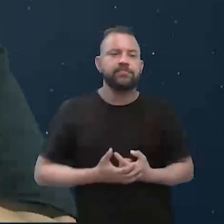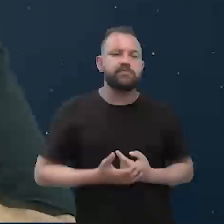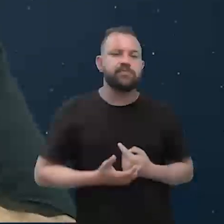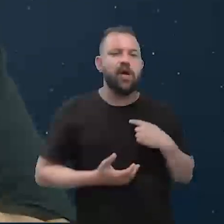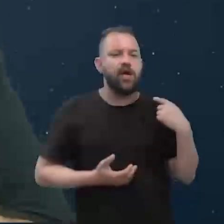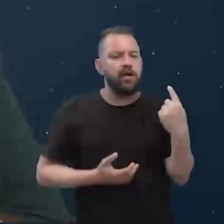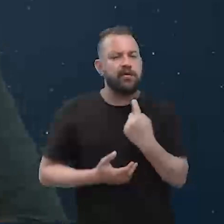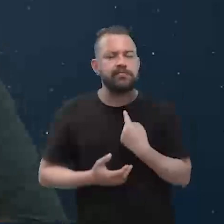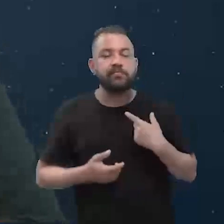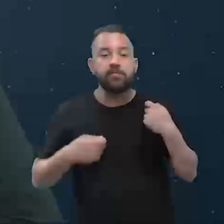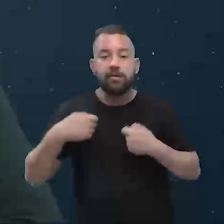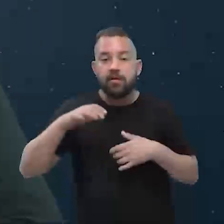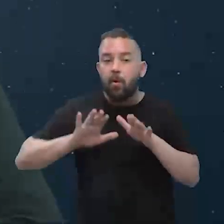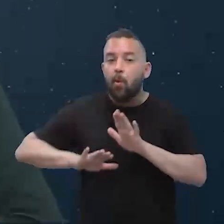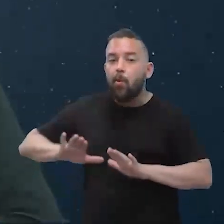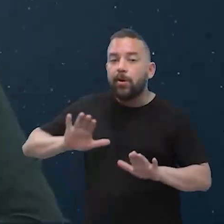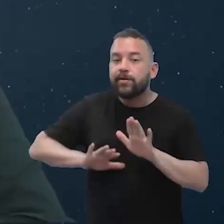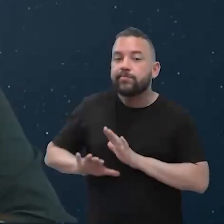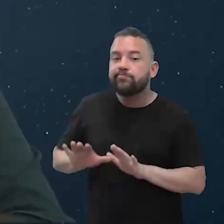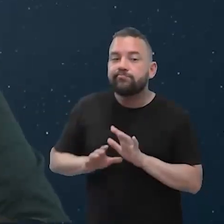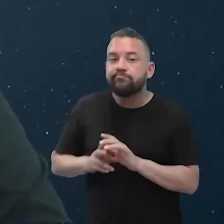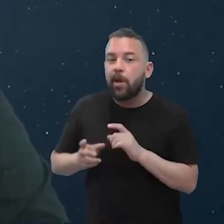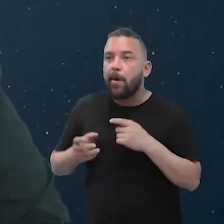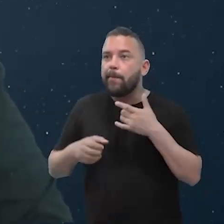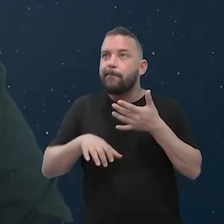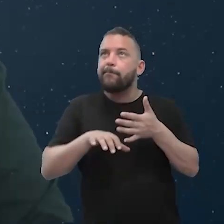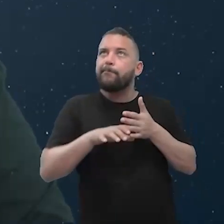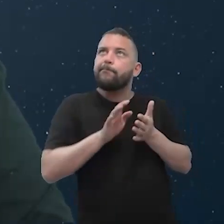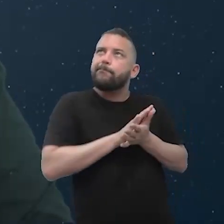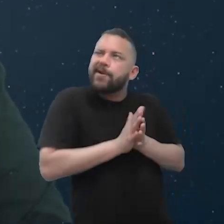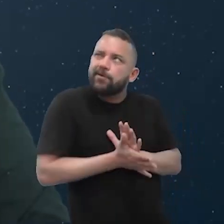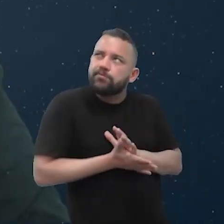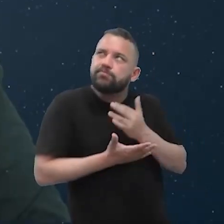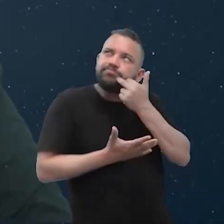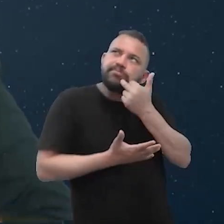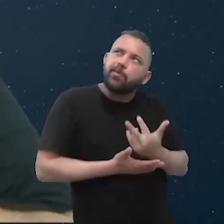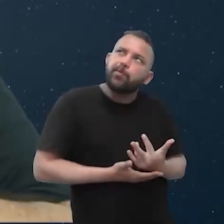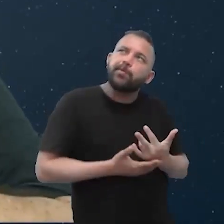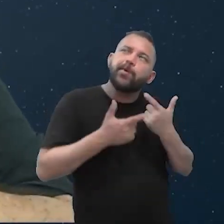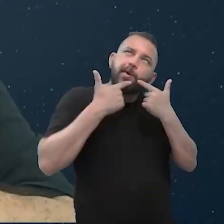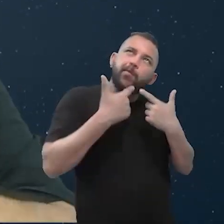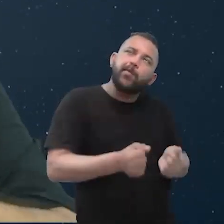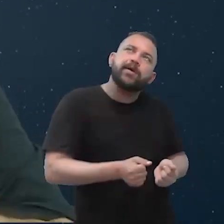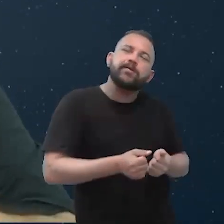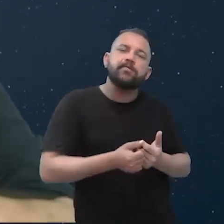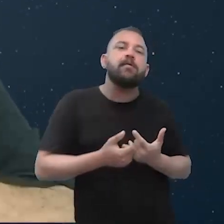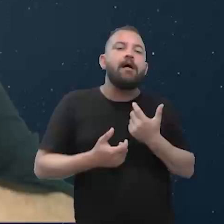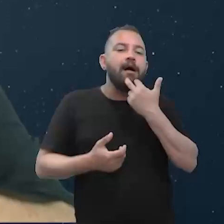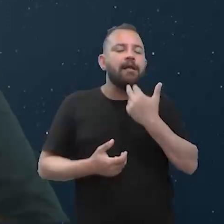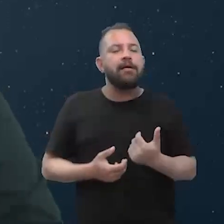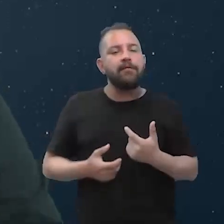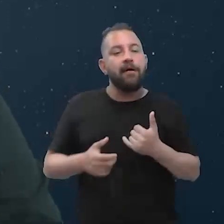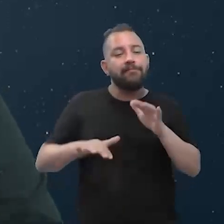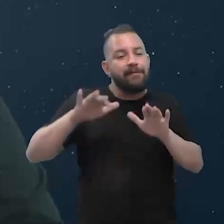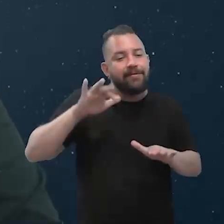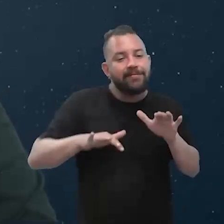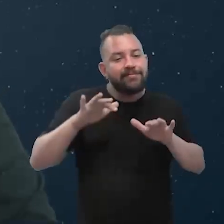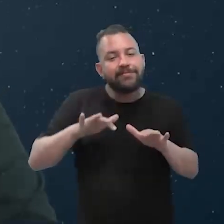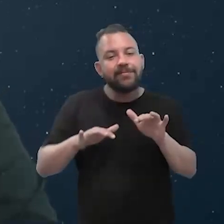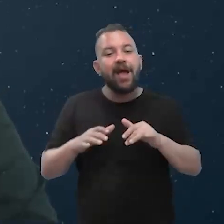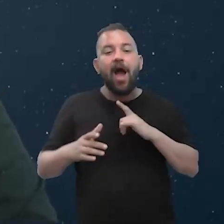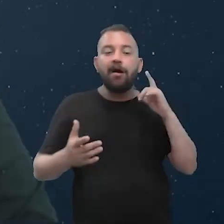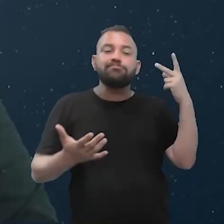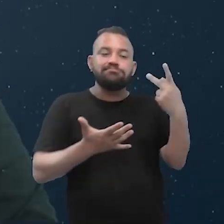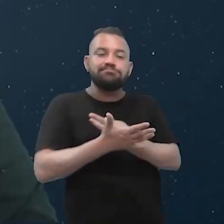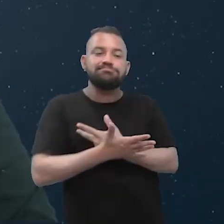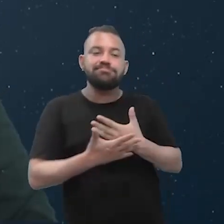tem que ter o cuidado de não ter o preconceito linguístico, certo? Então a língua, a variação, ela